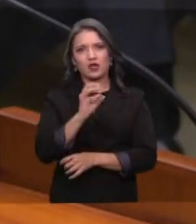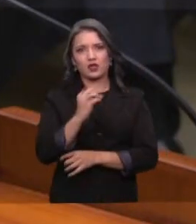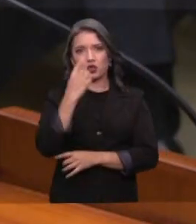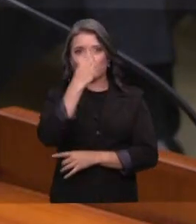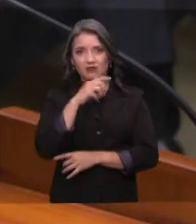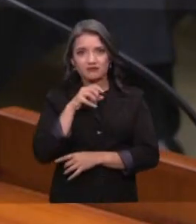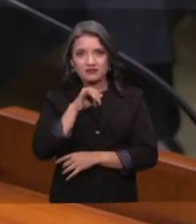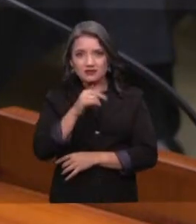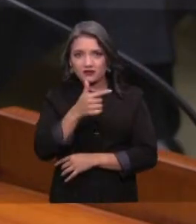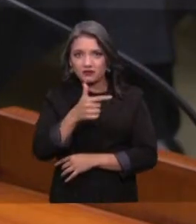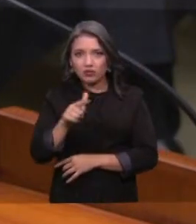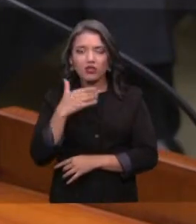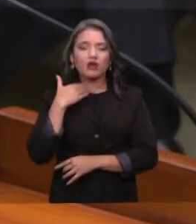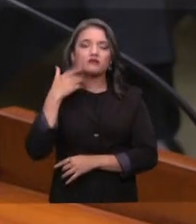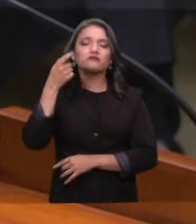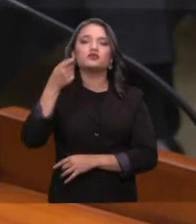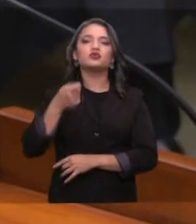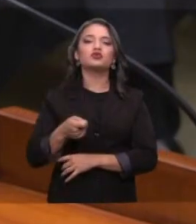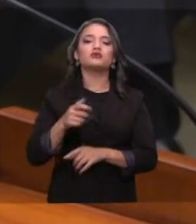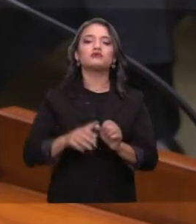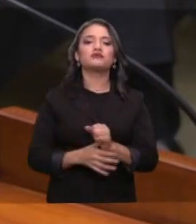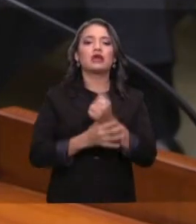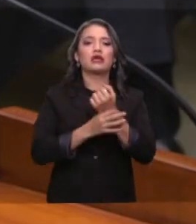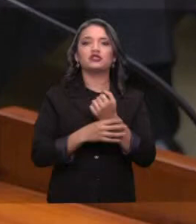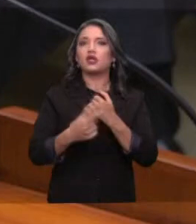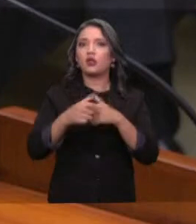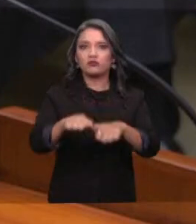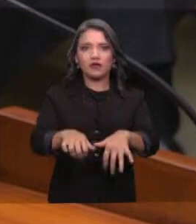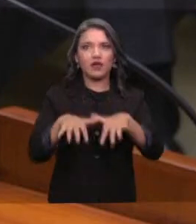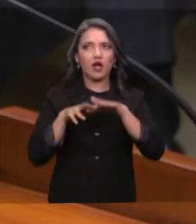não realizada a audiência, o que aconteceria?